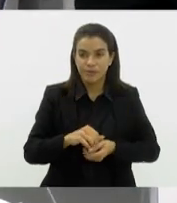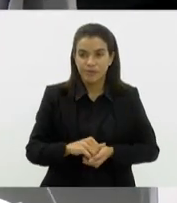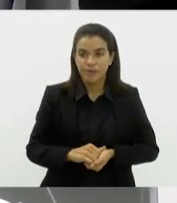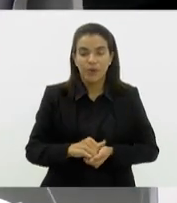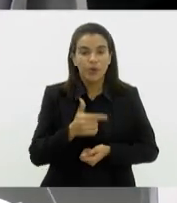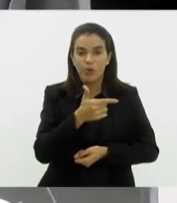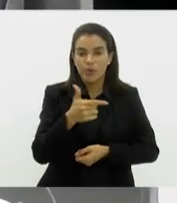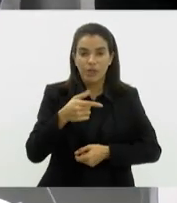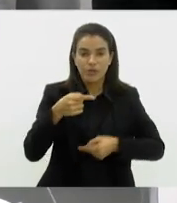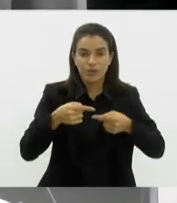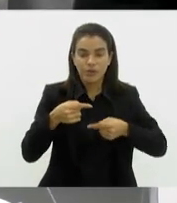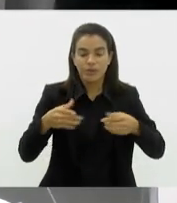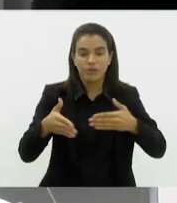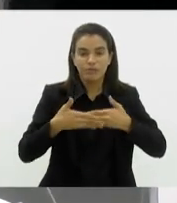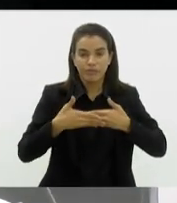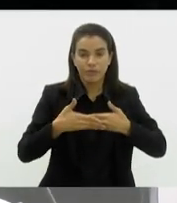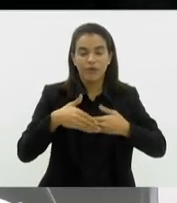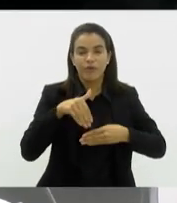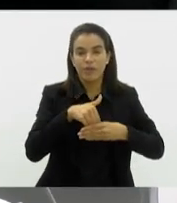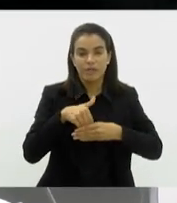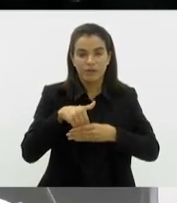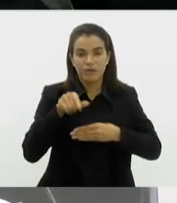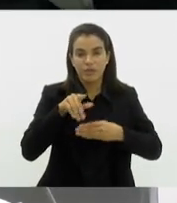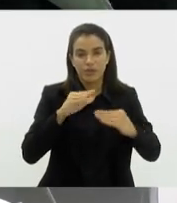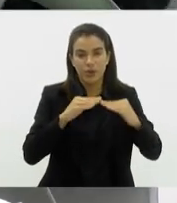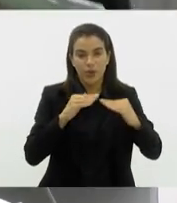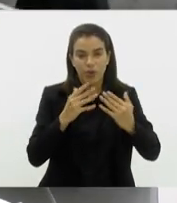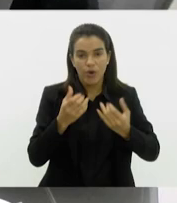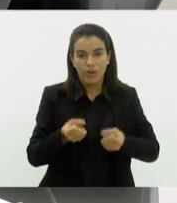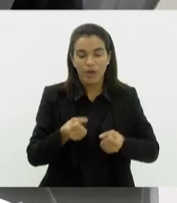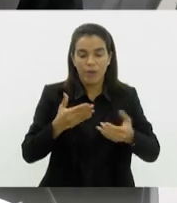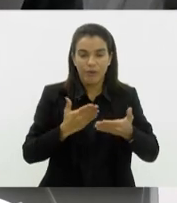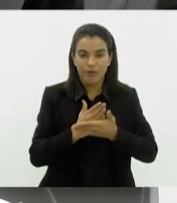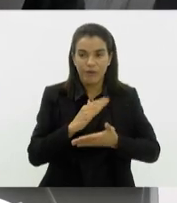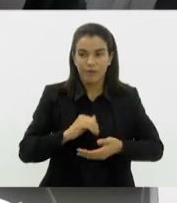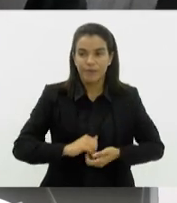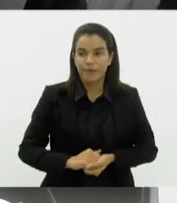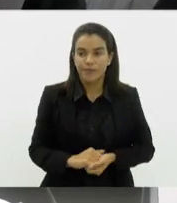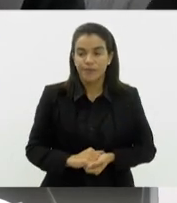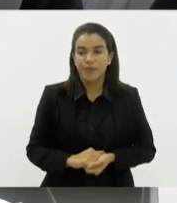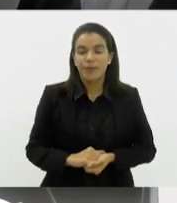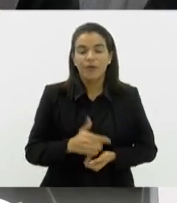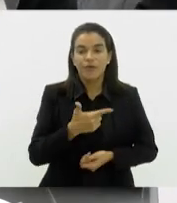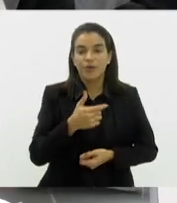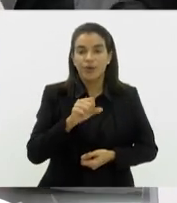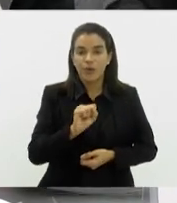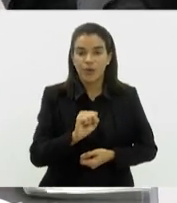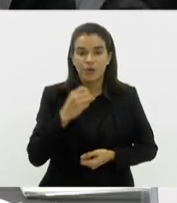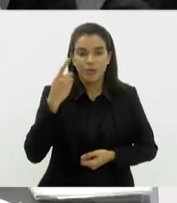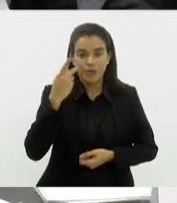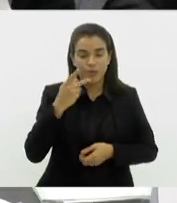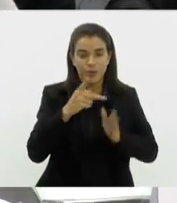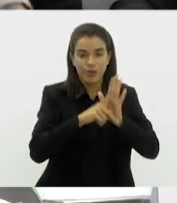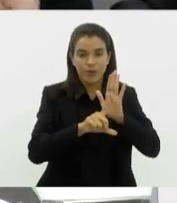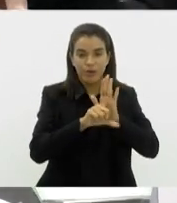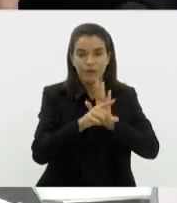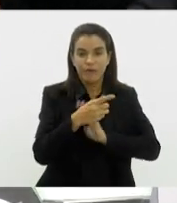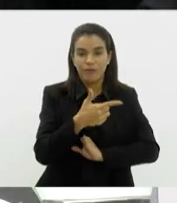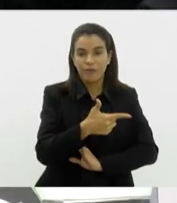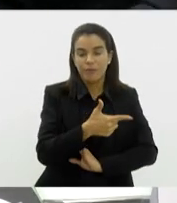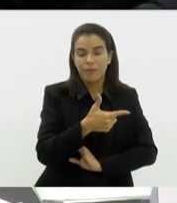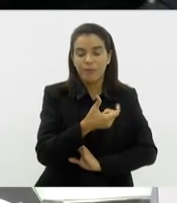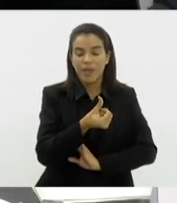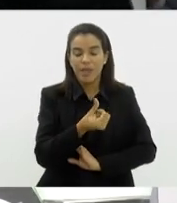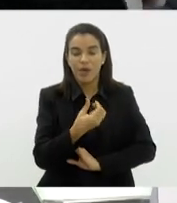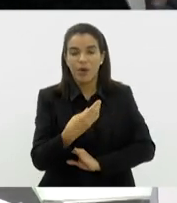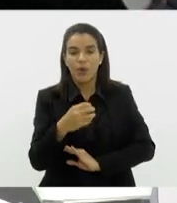Não havendo quem queira discutir, encerrada a discussão. Em votação, senhores que aprovam, permaneçam como estão, aprovado. 28 da pauta, projeto de lei 2864 de 24, de autoria do